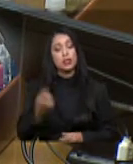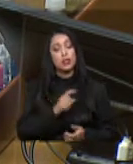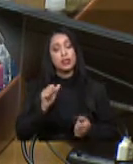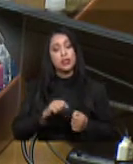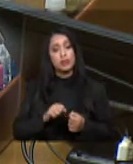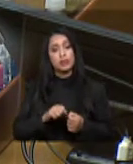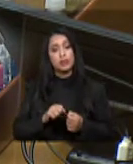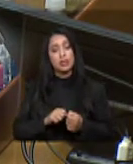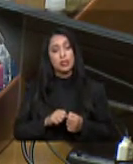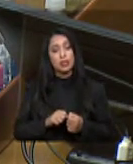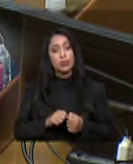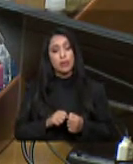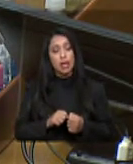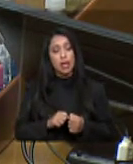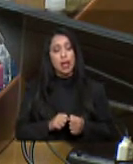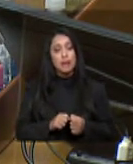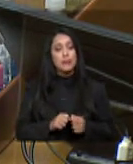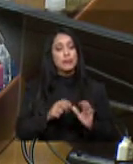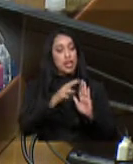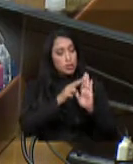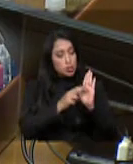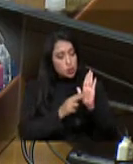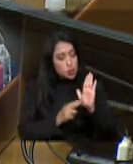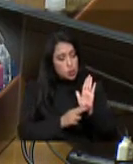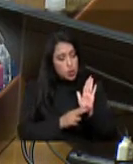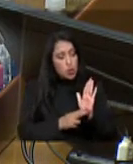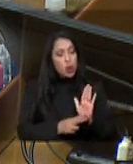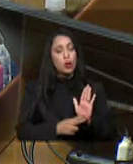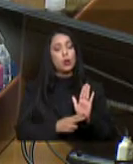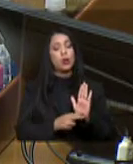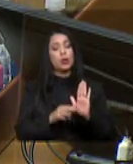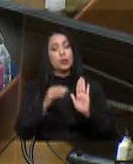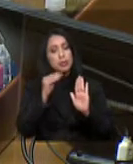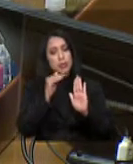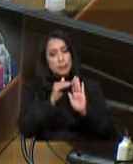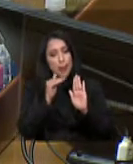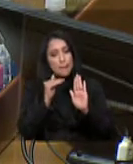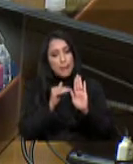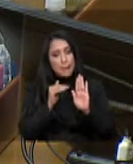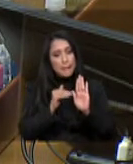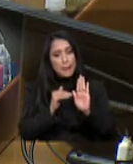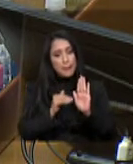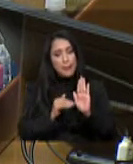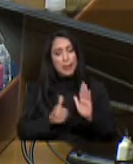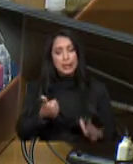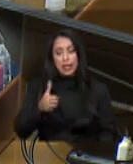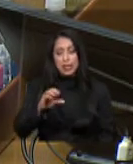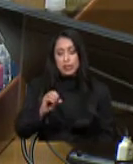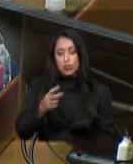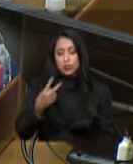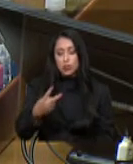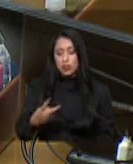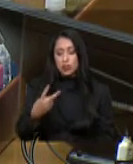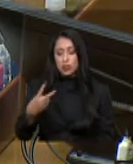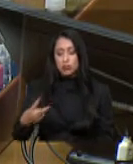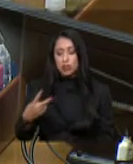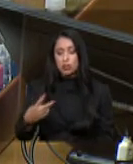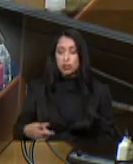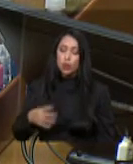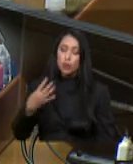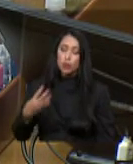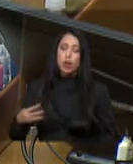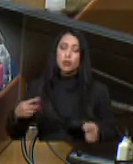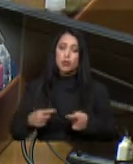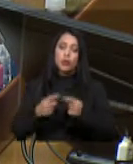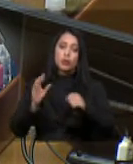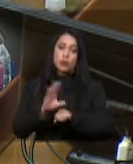o cotejo das normas questionadas, no caso específico da 10.224, com a